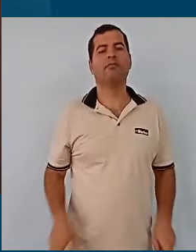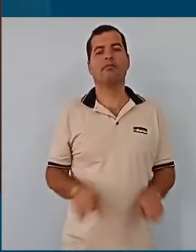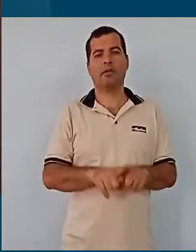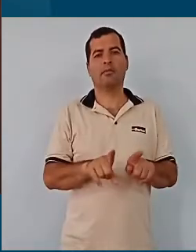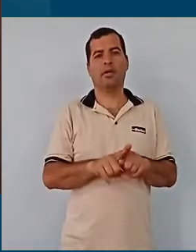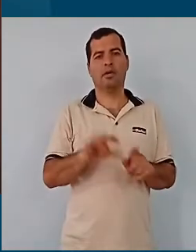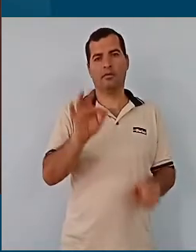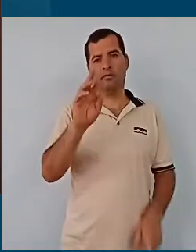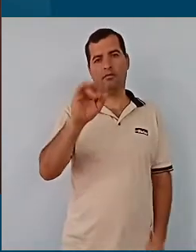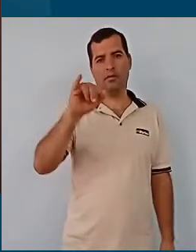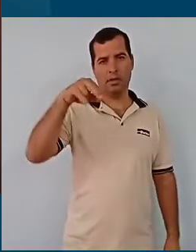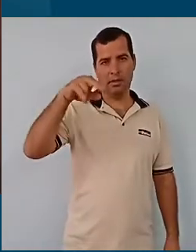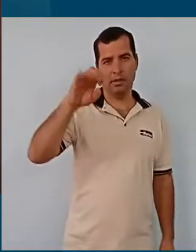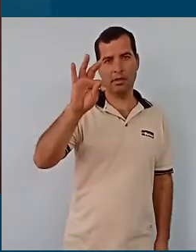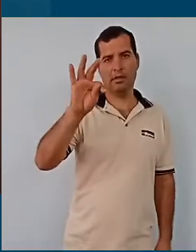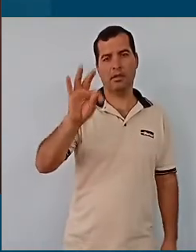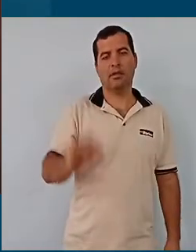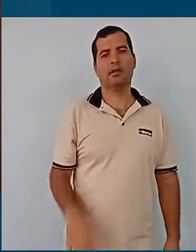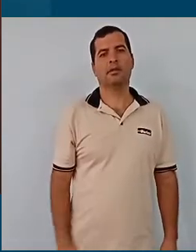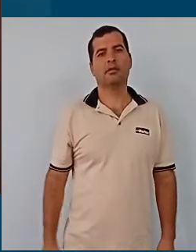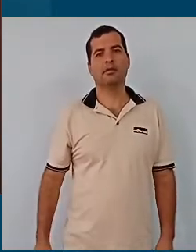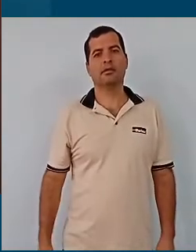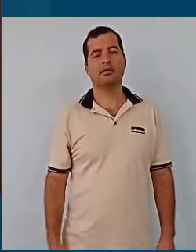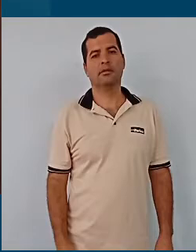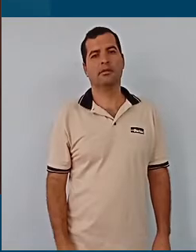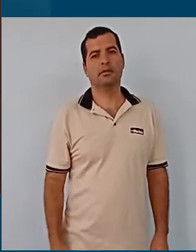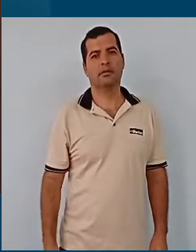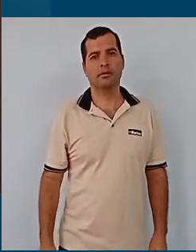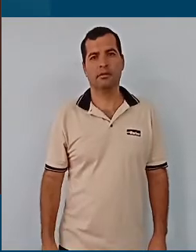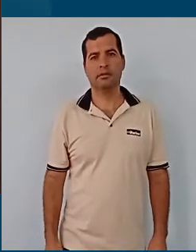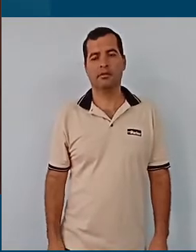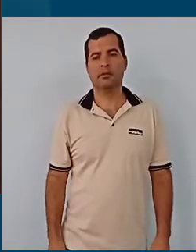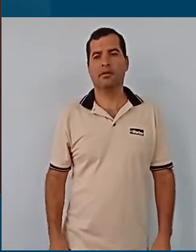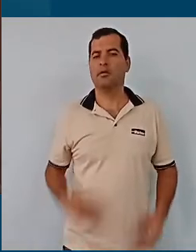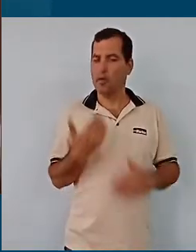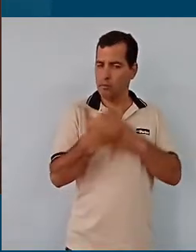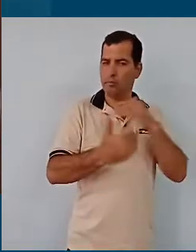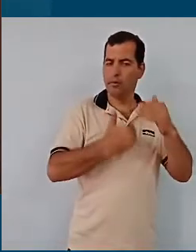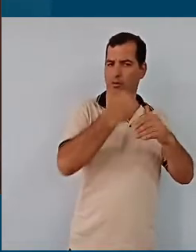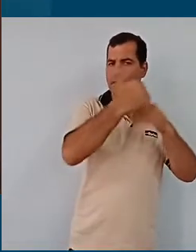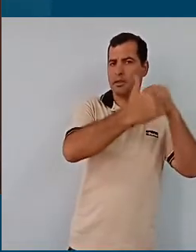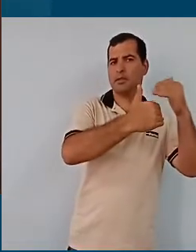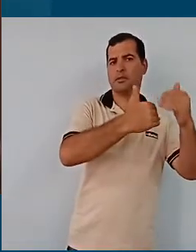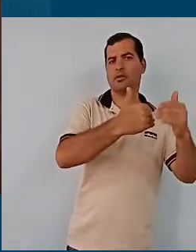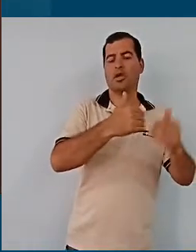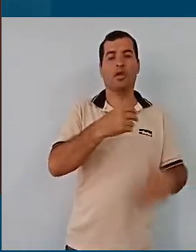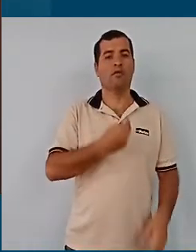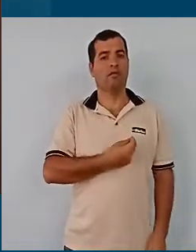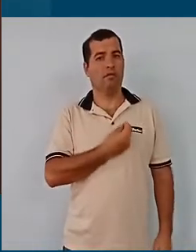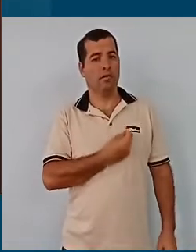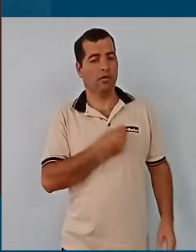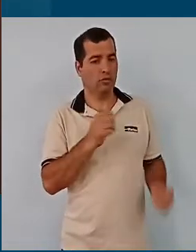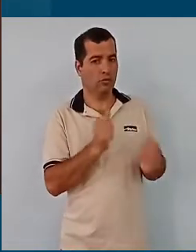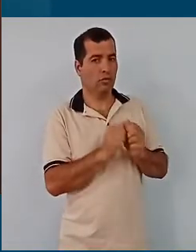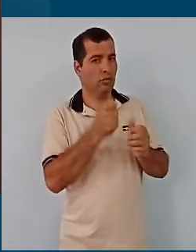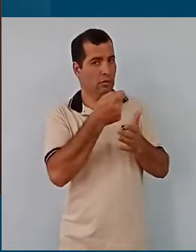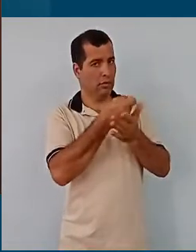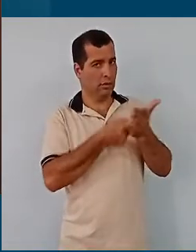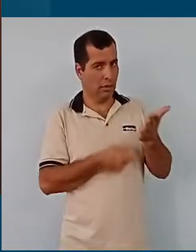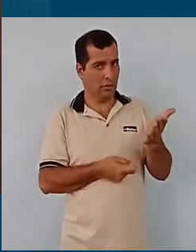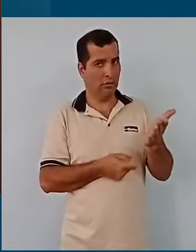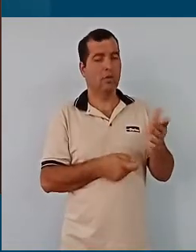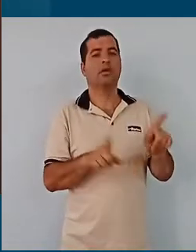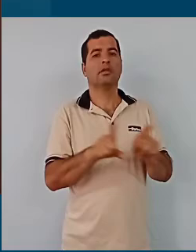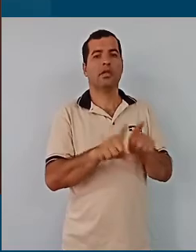né? Mas nesse processo, então, de conviver com textos e começar a conviver